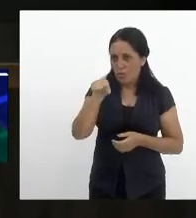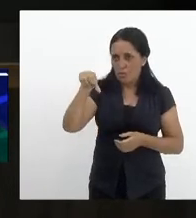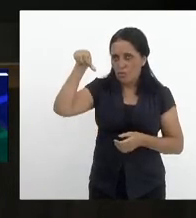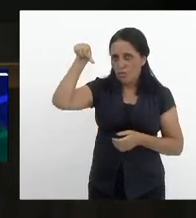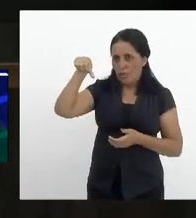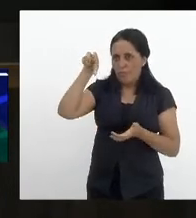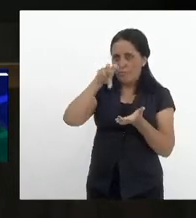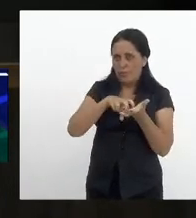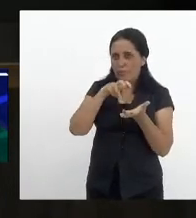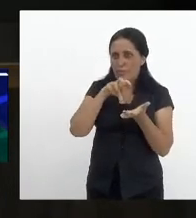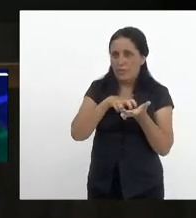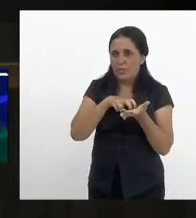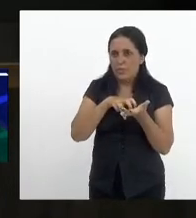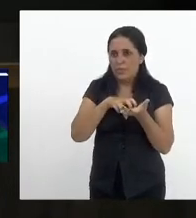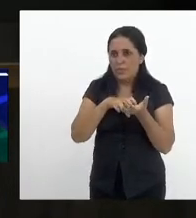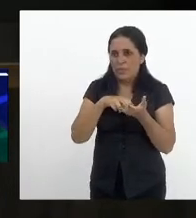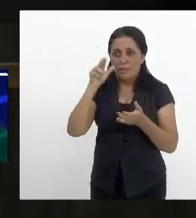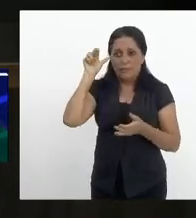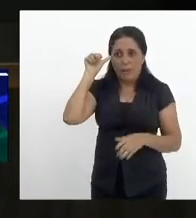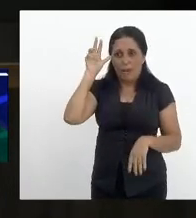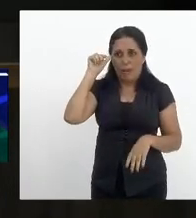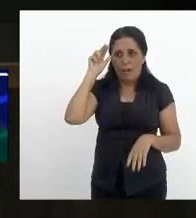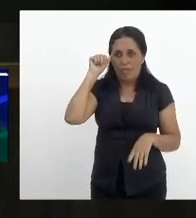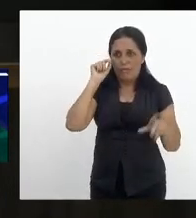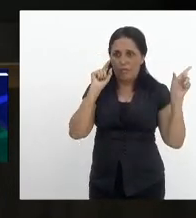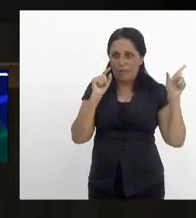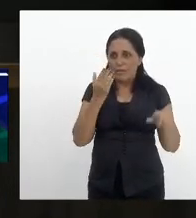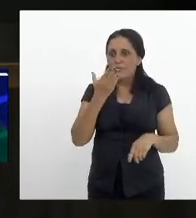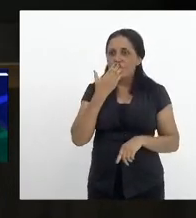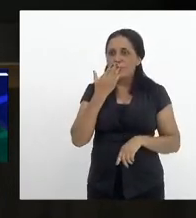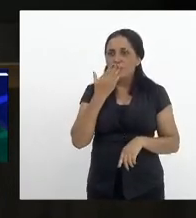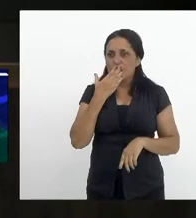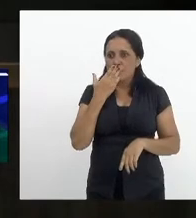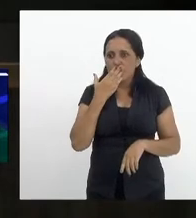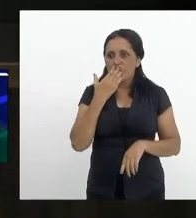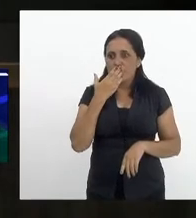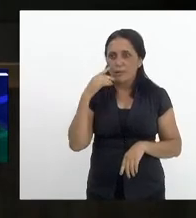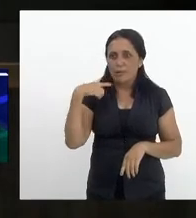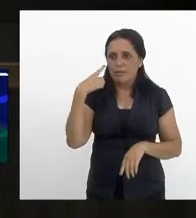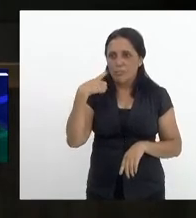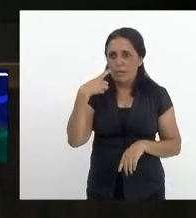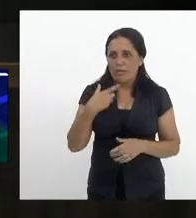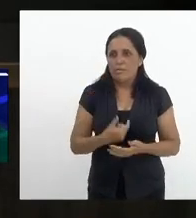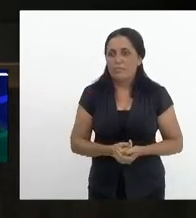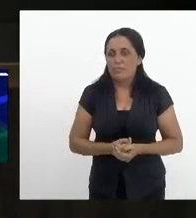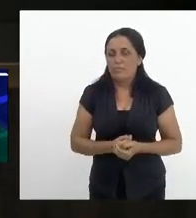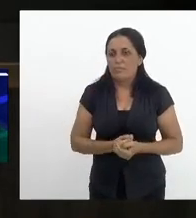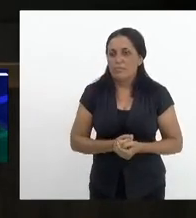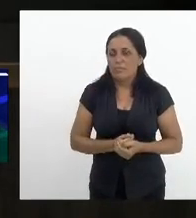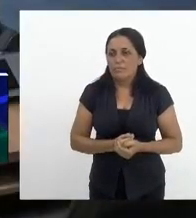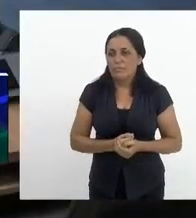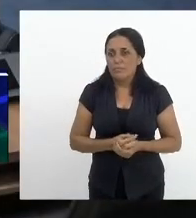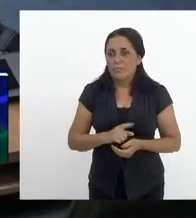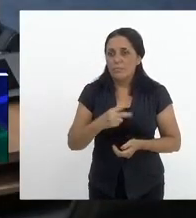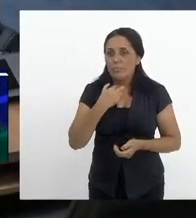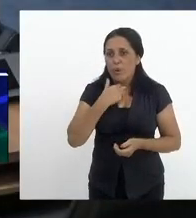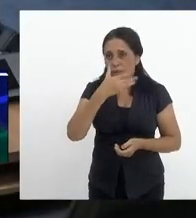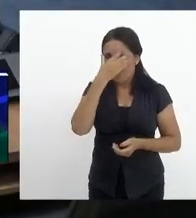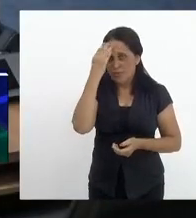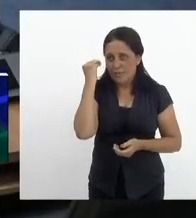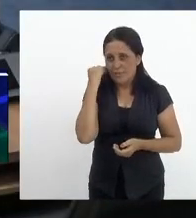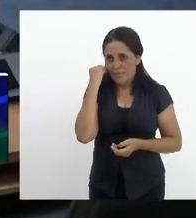9 horas da manhã, na Gávea. Vai jogar na Gávea, no time dos deputados. Só não esquece de levar o futebol,